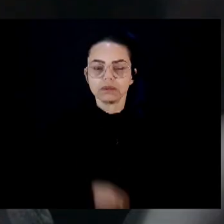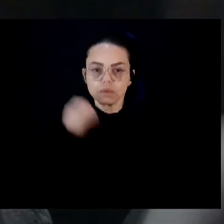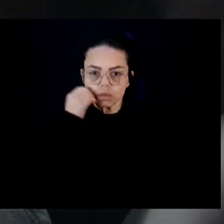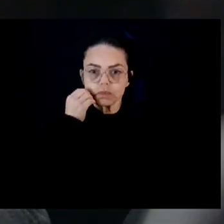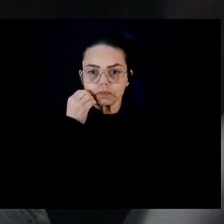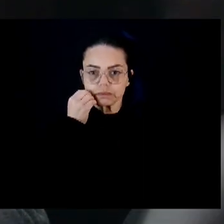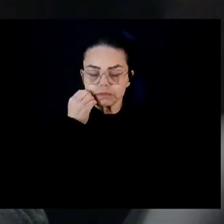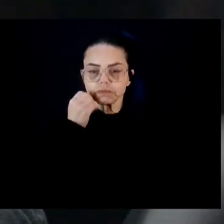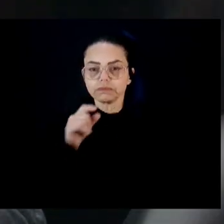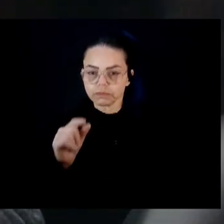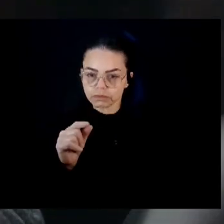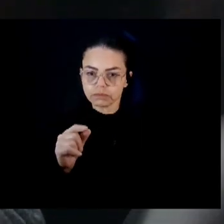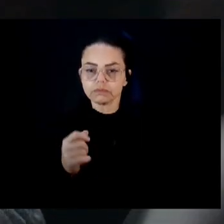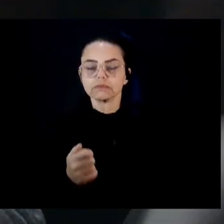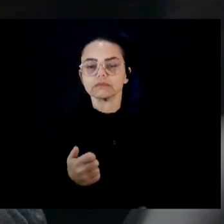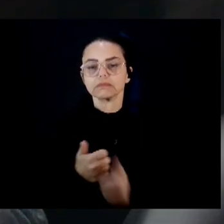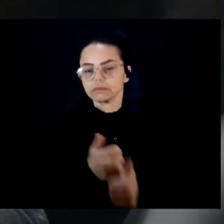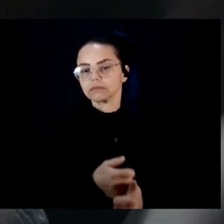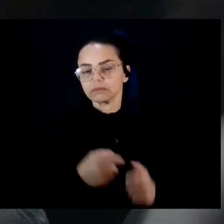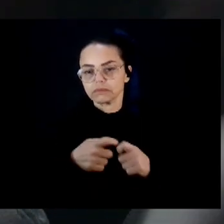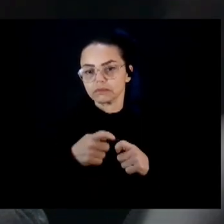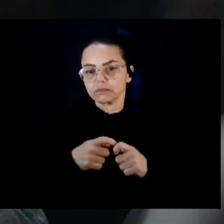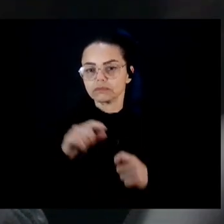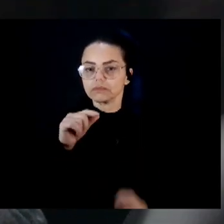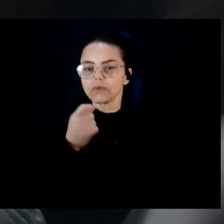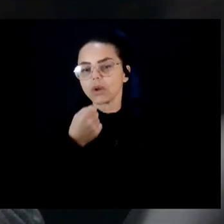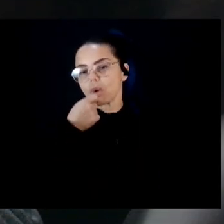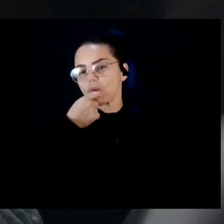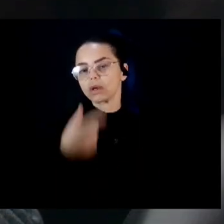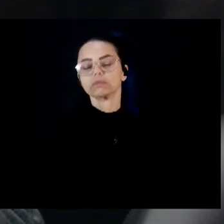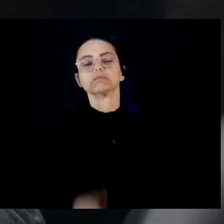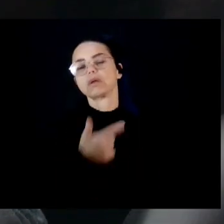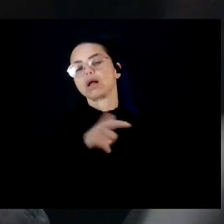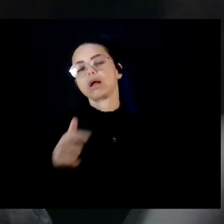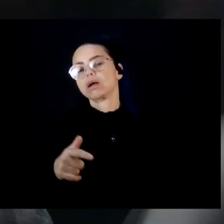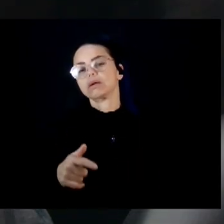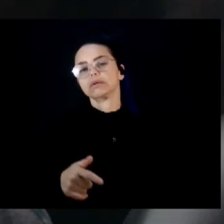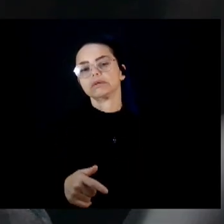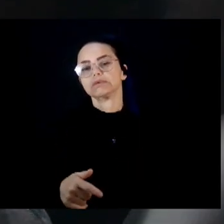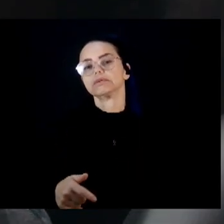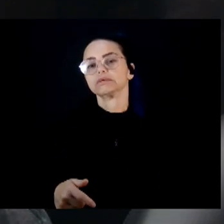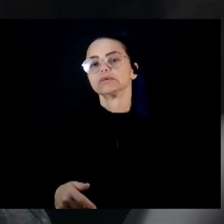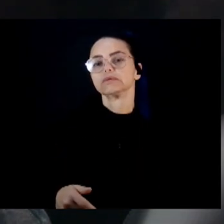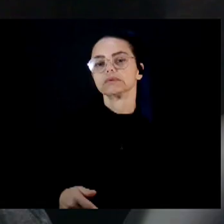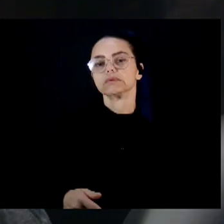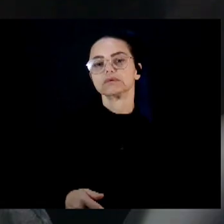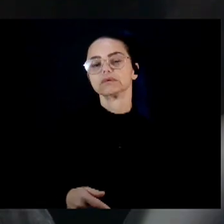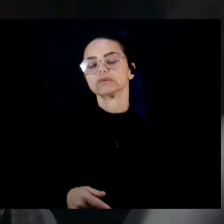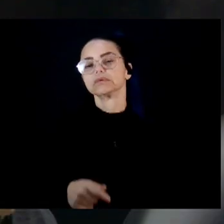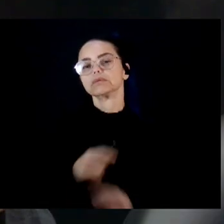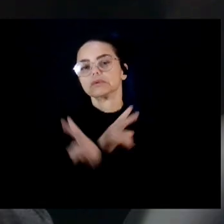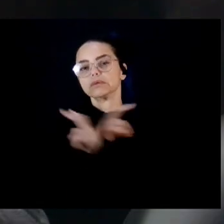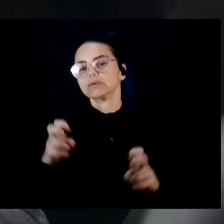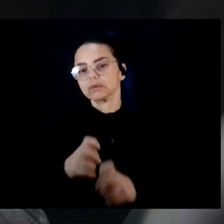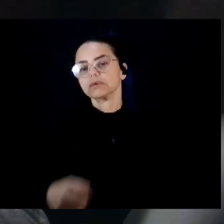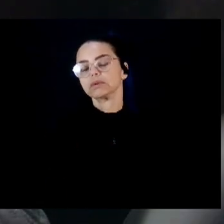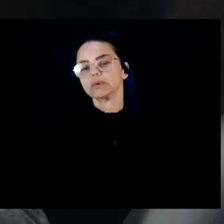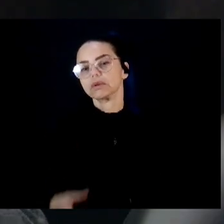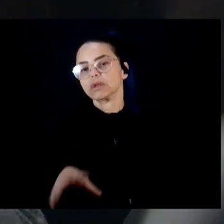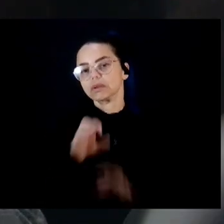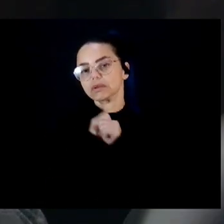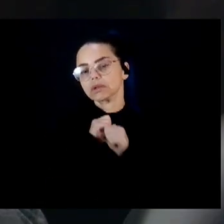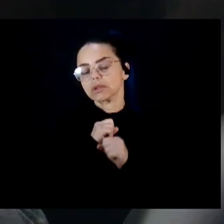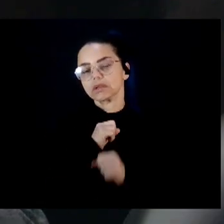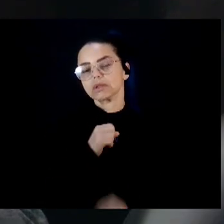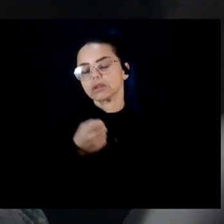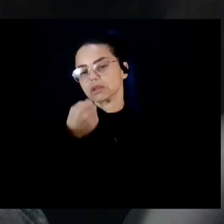com acompanhamento, uma dose menor, para que você não tenha ali uma possibilidade de intoxicação, né? Então isso é bem importante. E